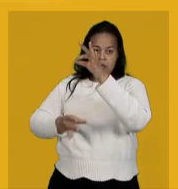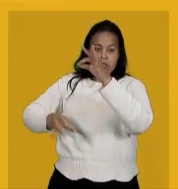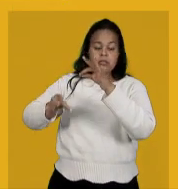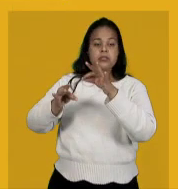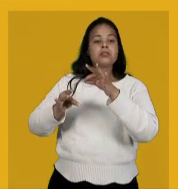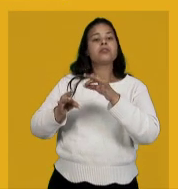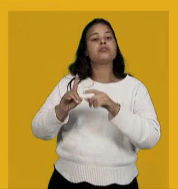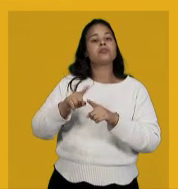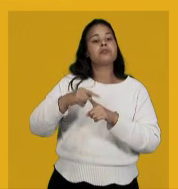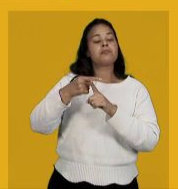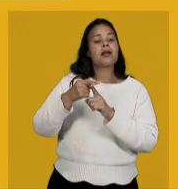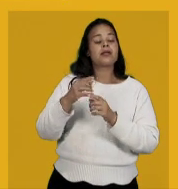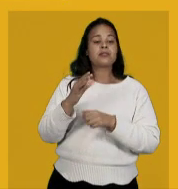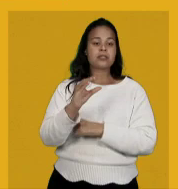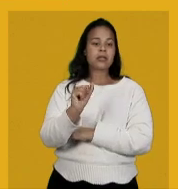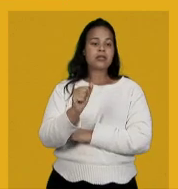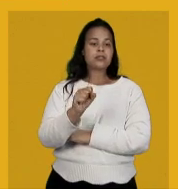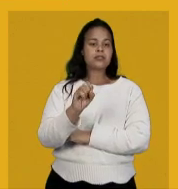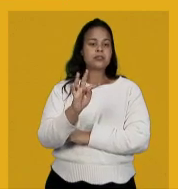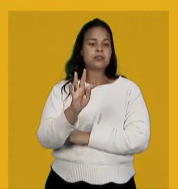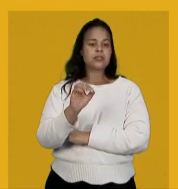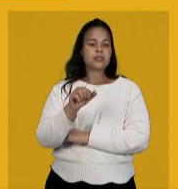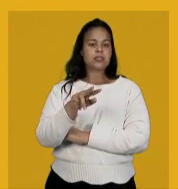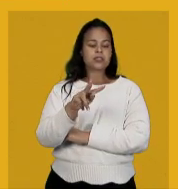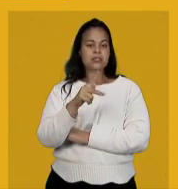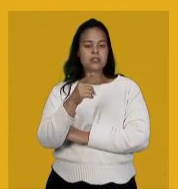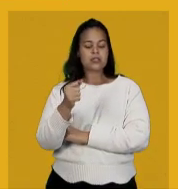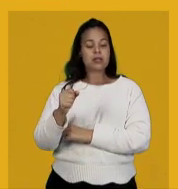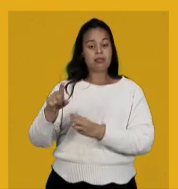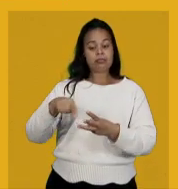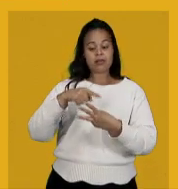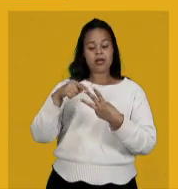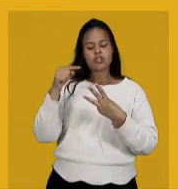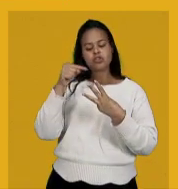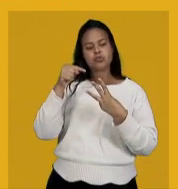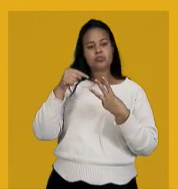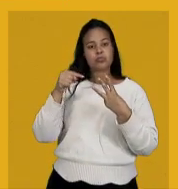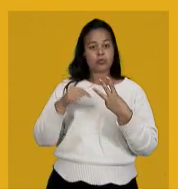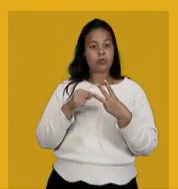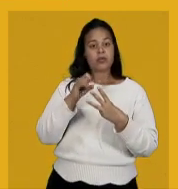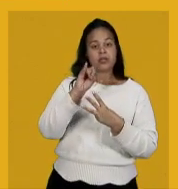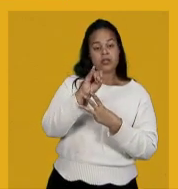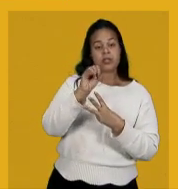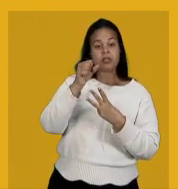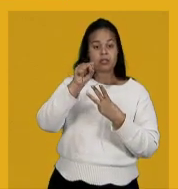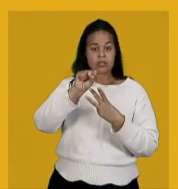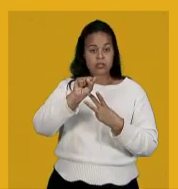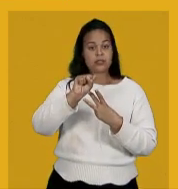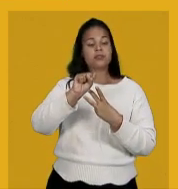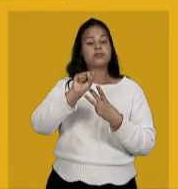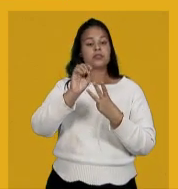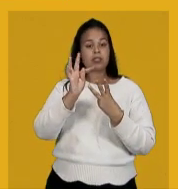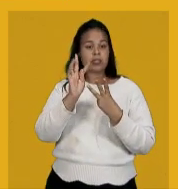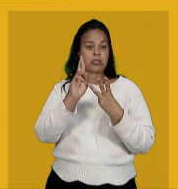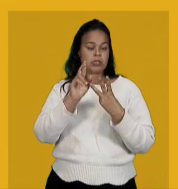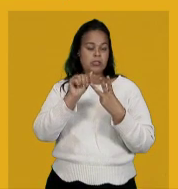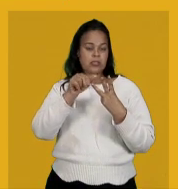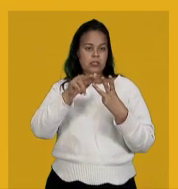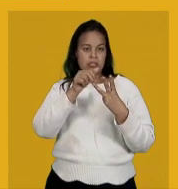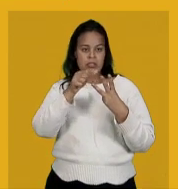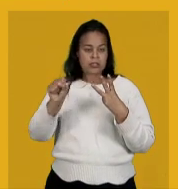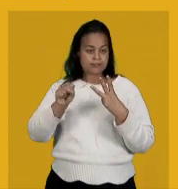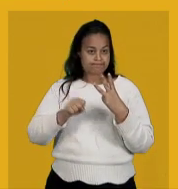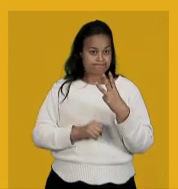castanhas. 3 tipos principais de gordura. A gente tem a insaturada, a saturada e a gordura trans.